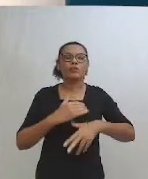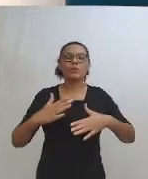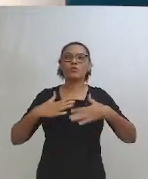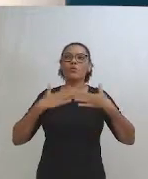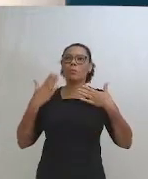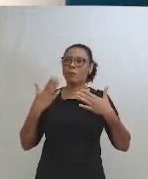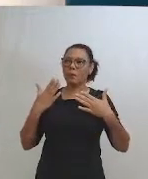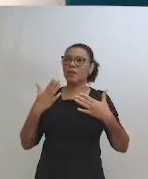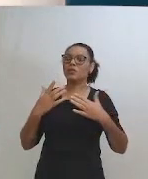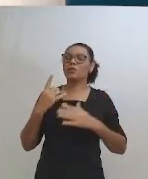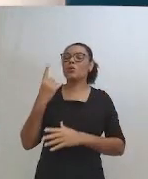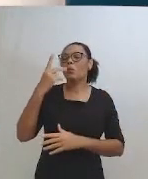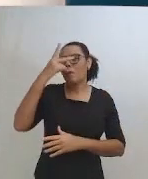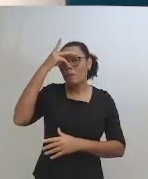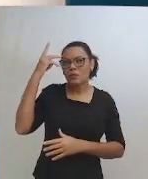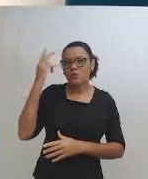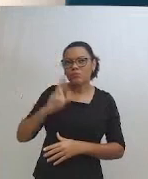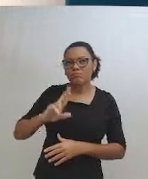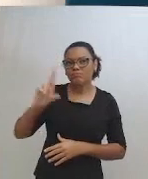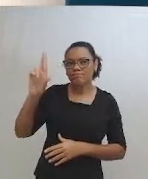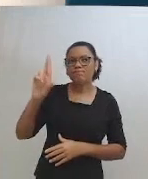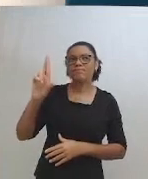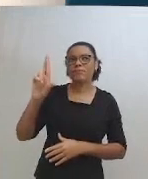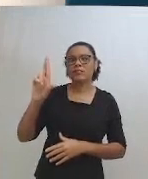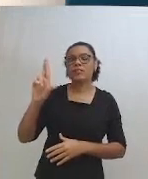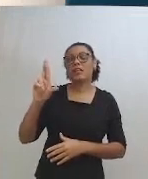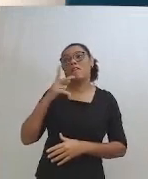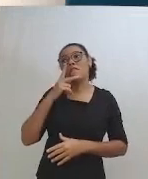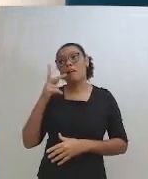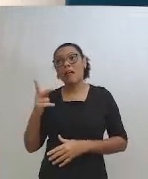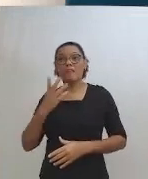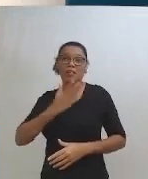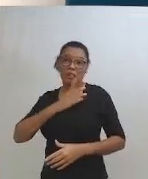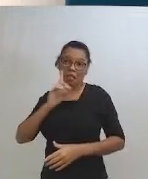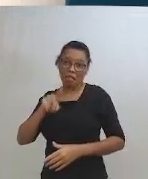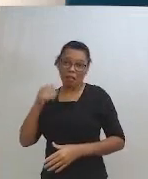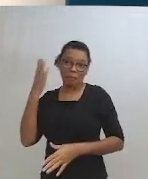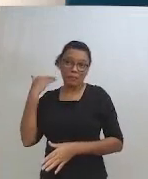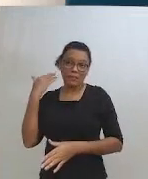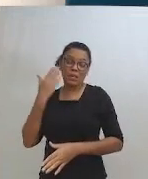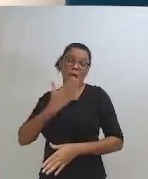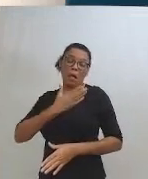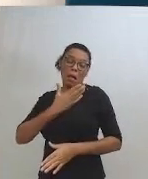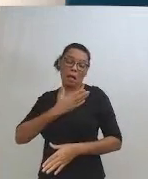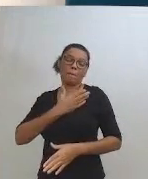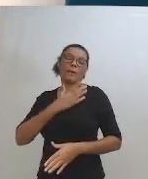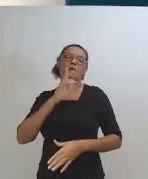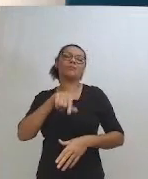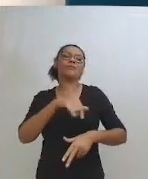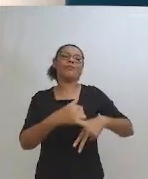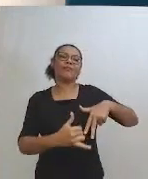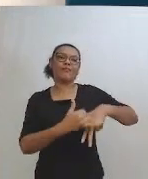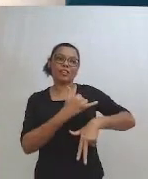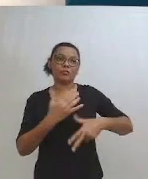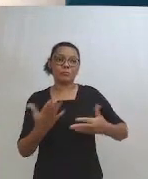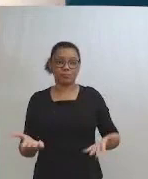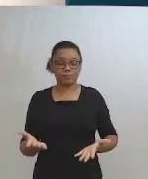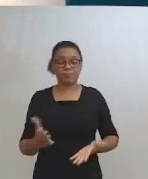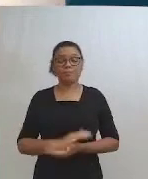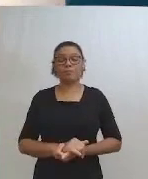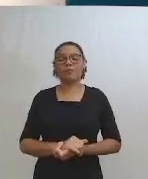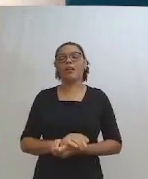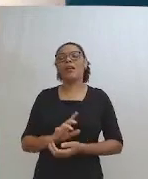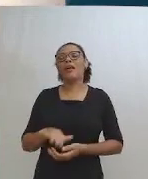autores dizia-se, né, amigo da vítima. Essas circunstâncias da morte de Adriano Pereira da